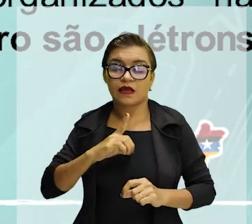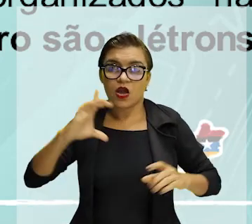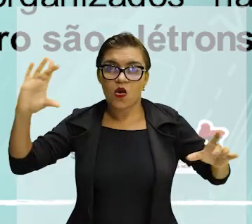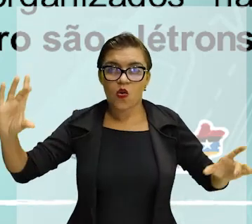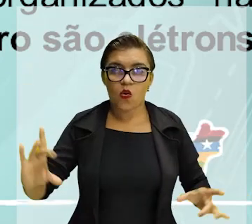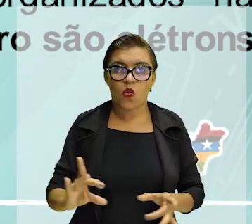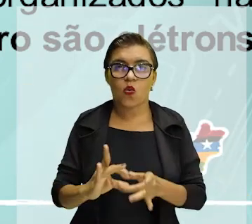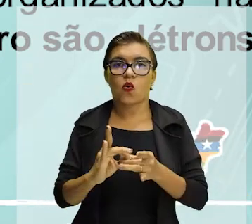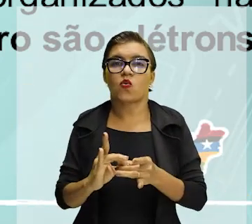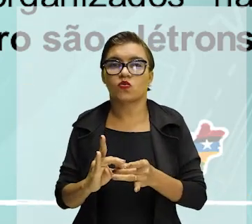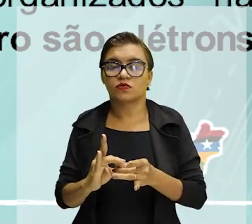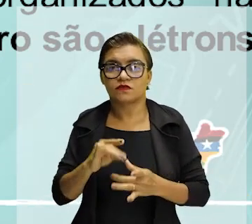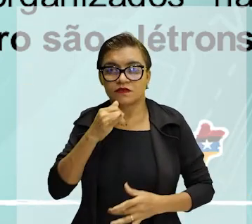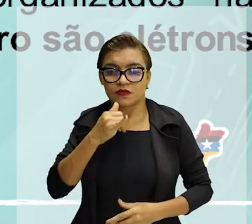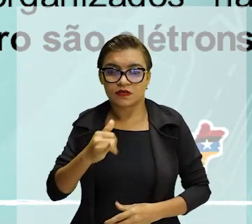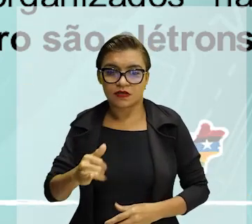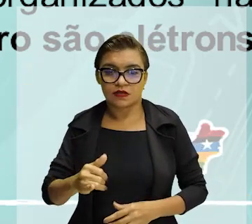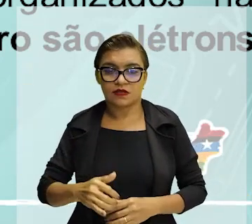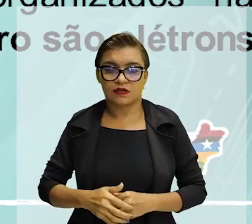elétrica do sólido.